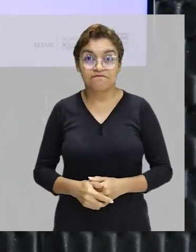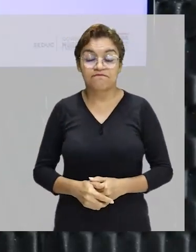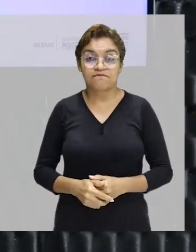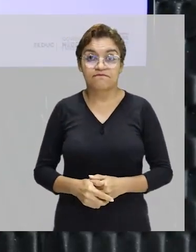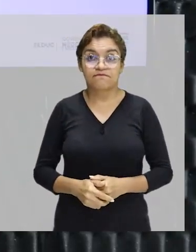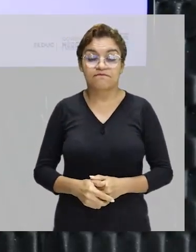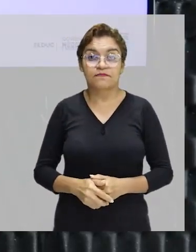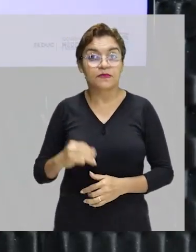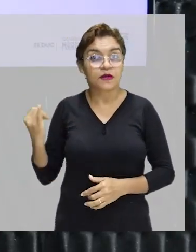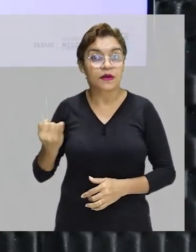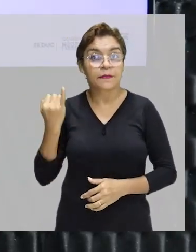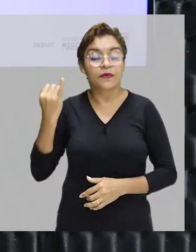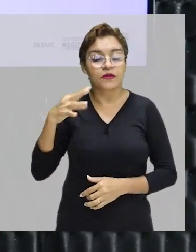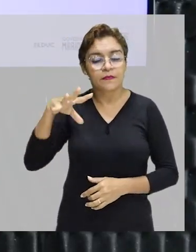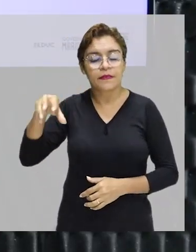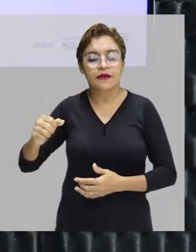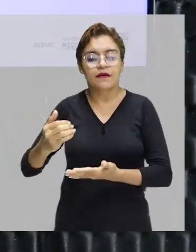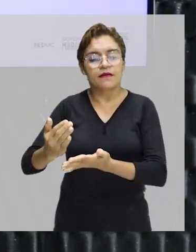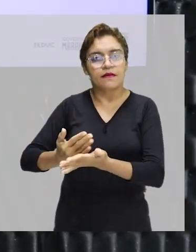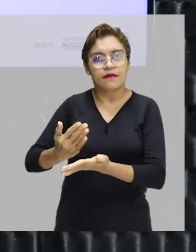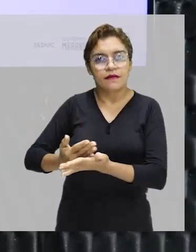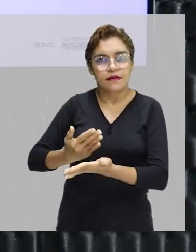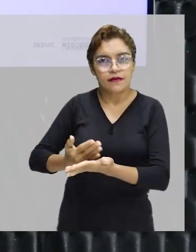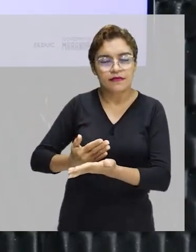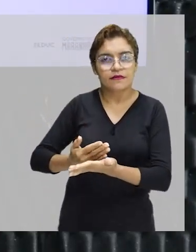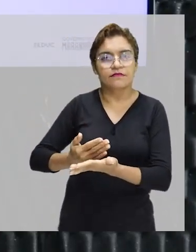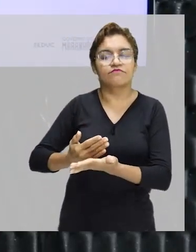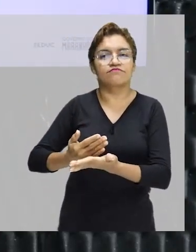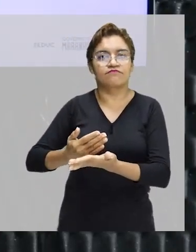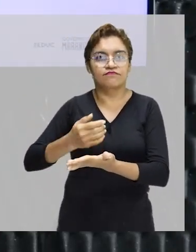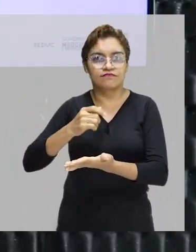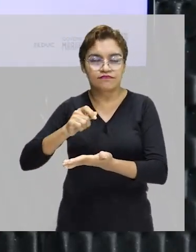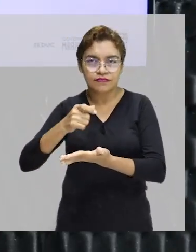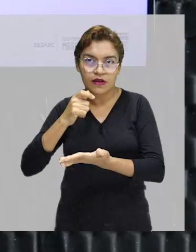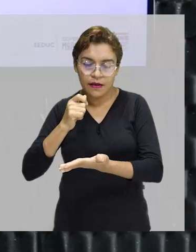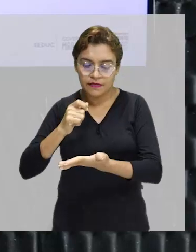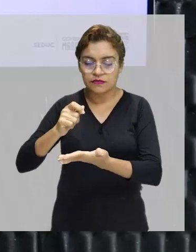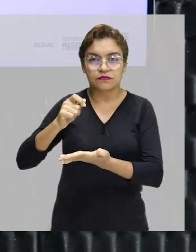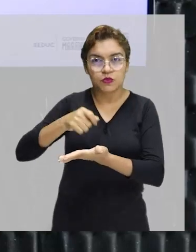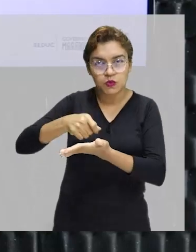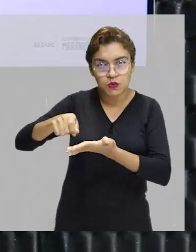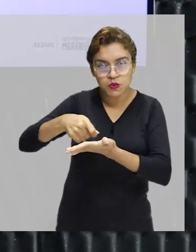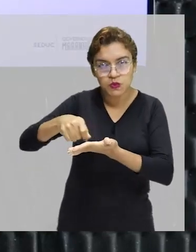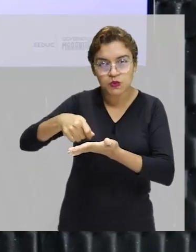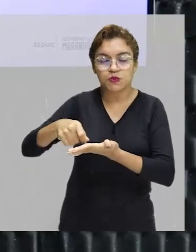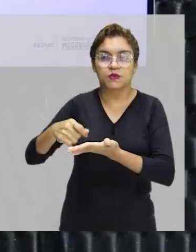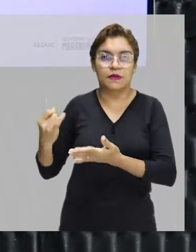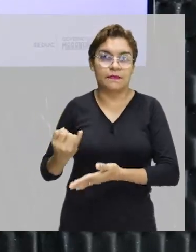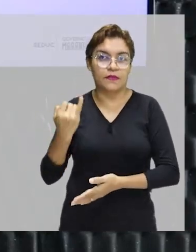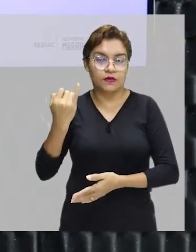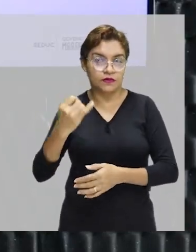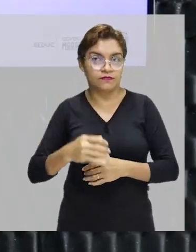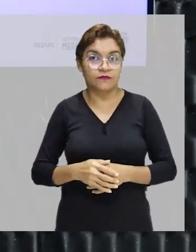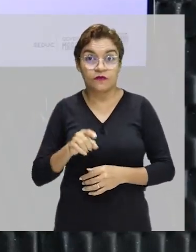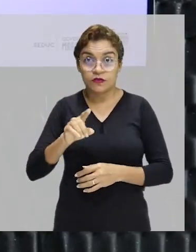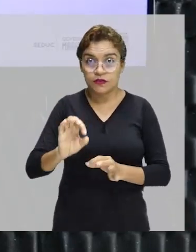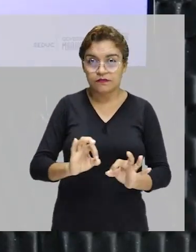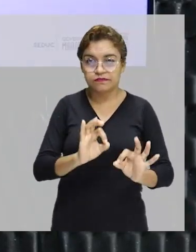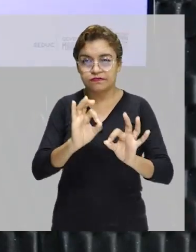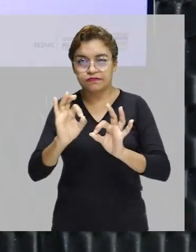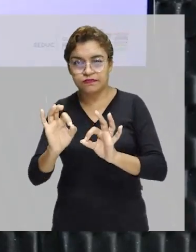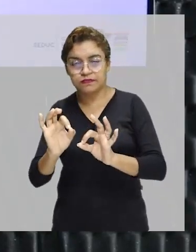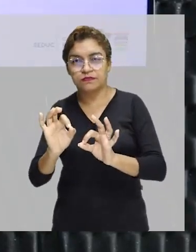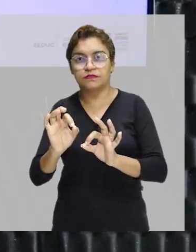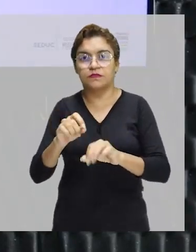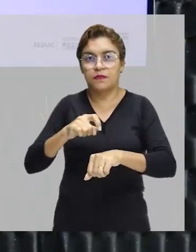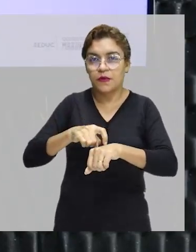dica, caderno, lápis, caneta, borracha, para você fazer as devidas anotações ao longo do vídeo. Então, você está acompanhando aquela